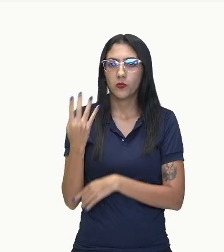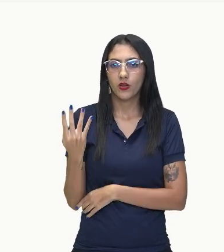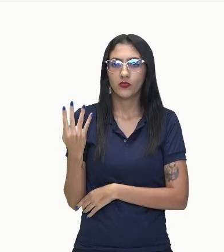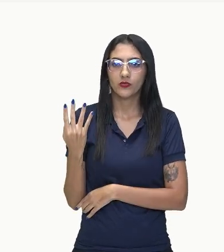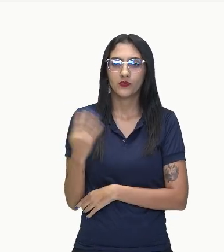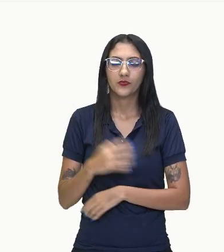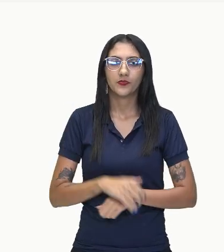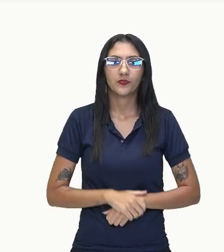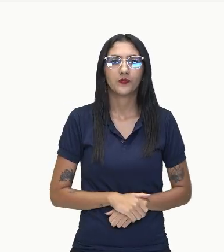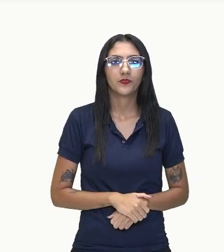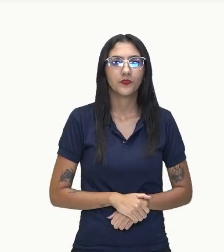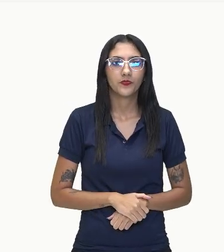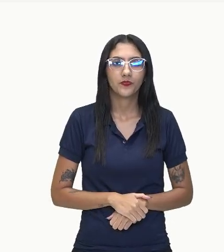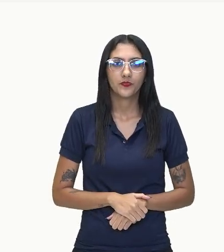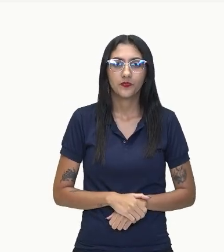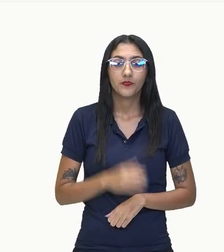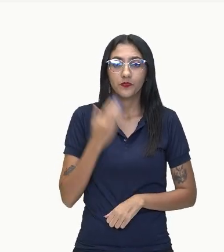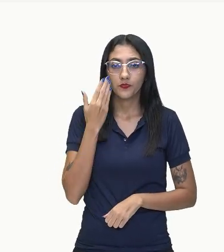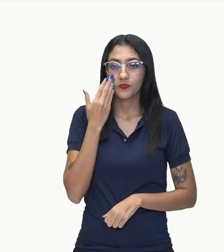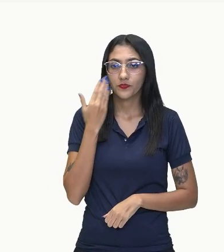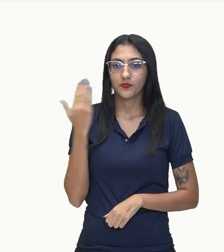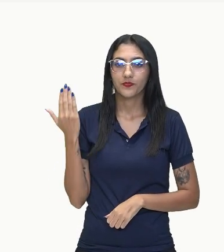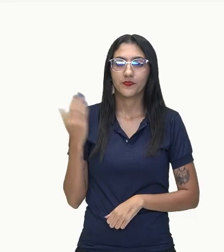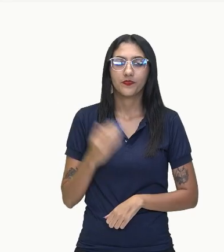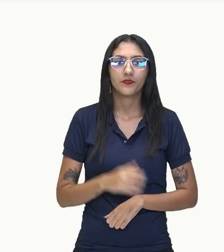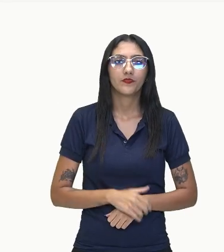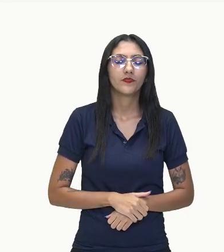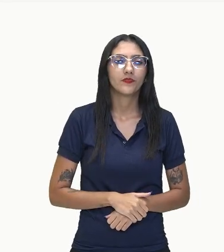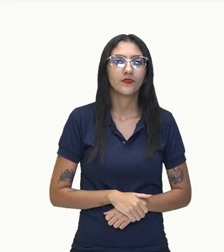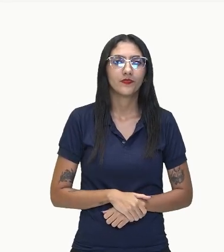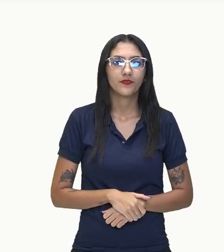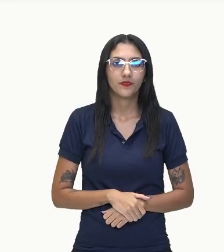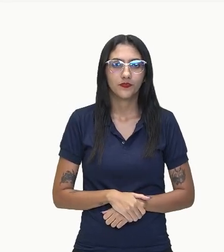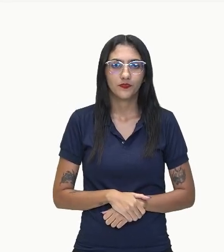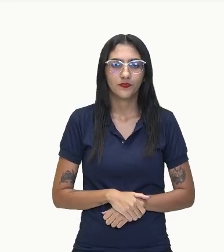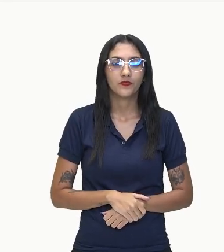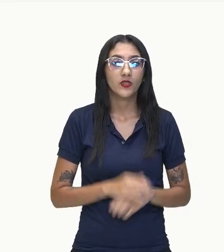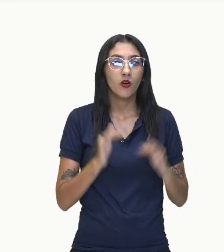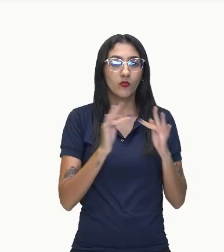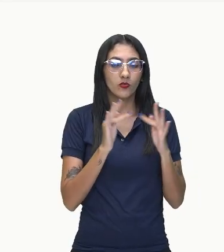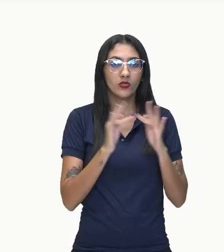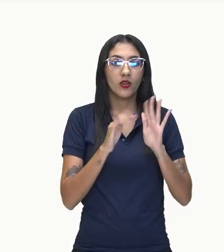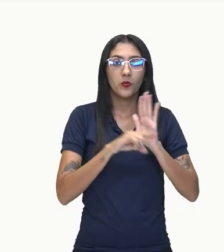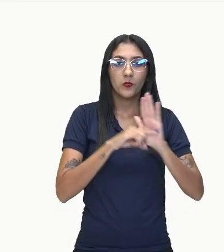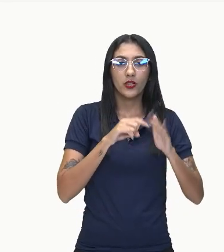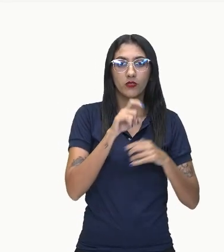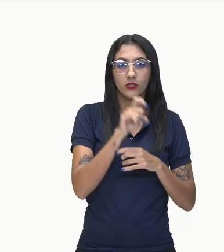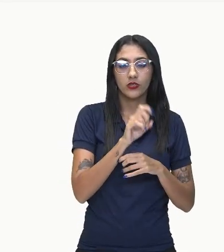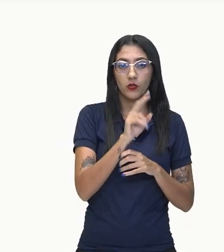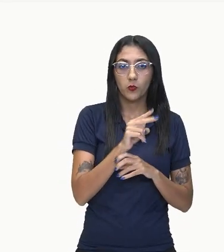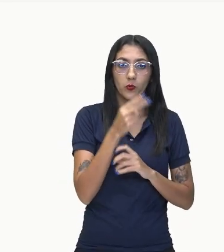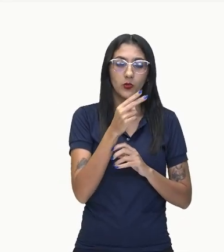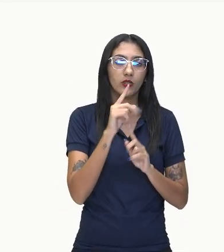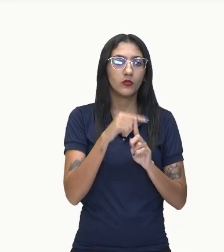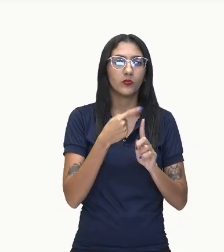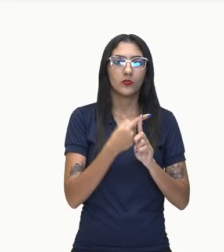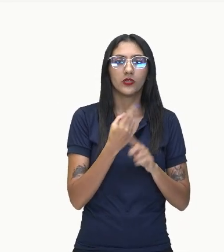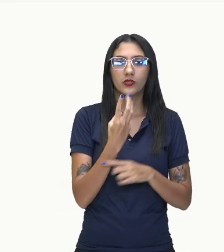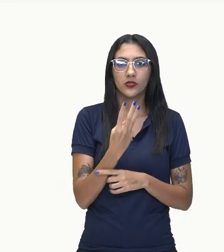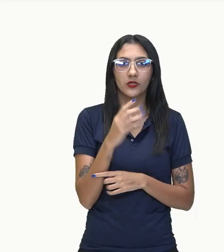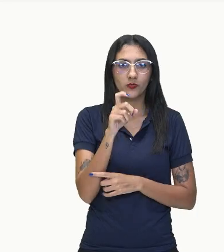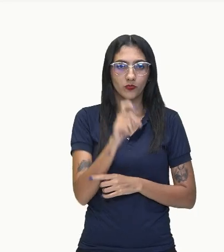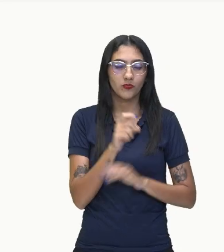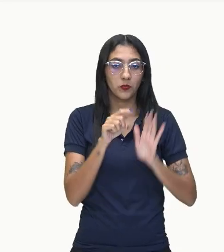4. Vejamos mais um exemplo. F de x igual a menos x ao quadrado mais